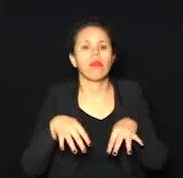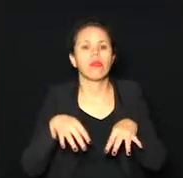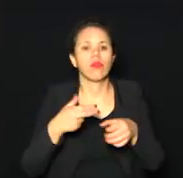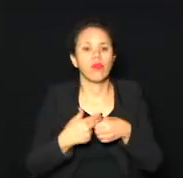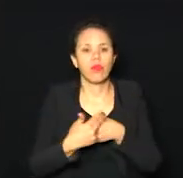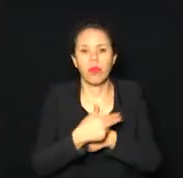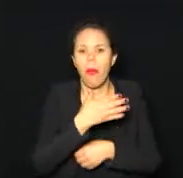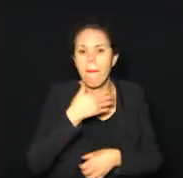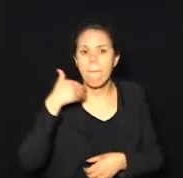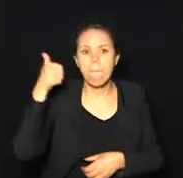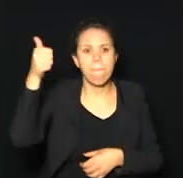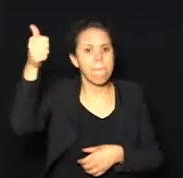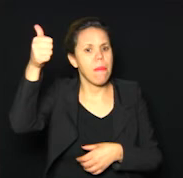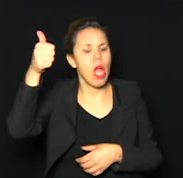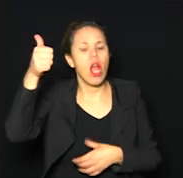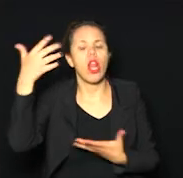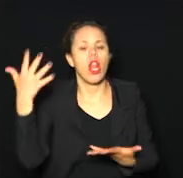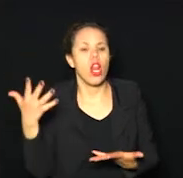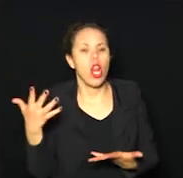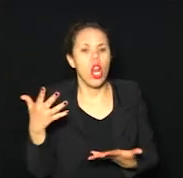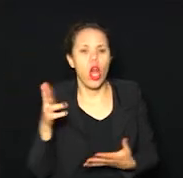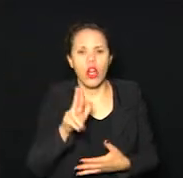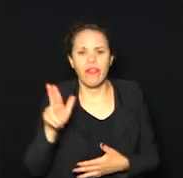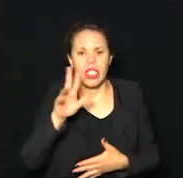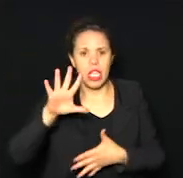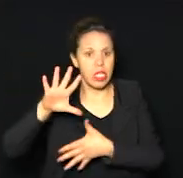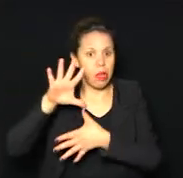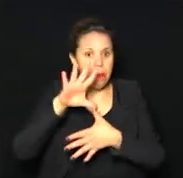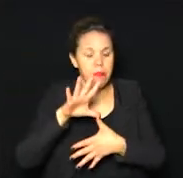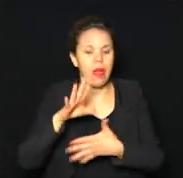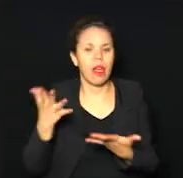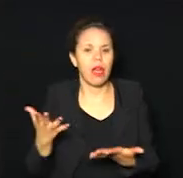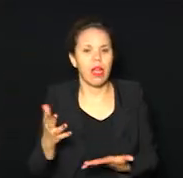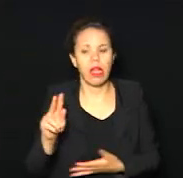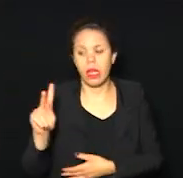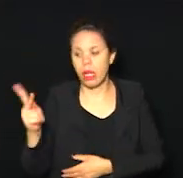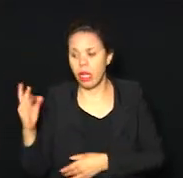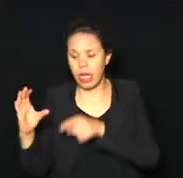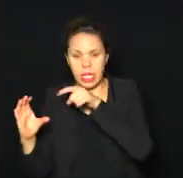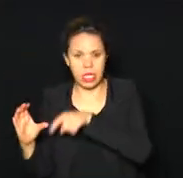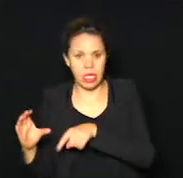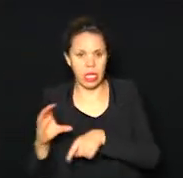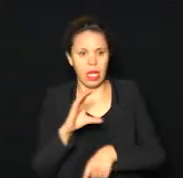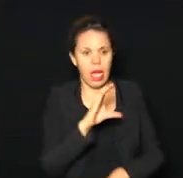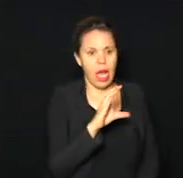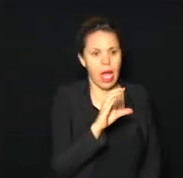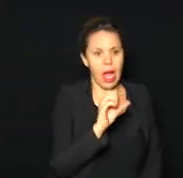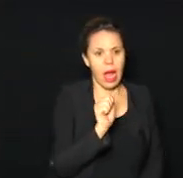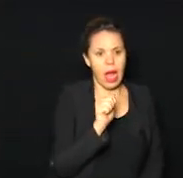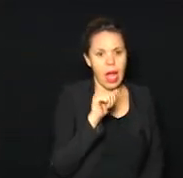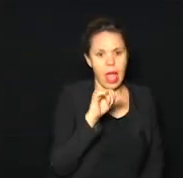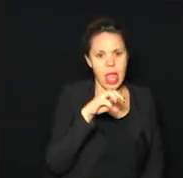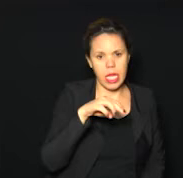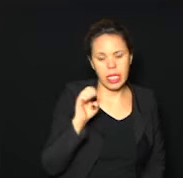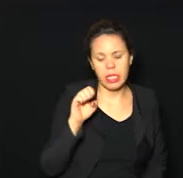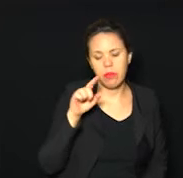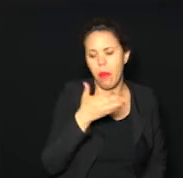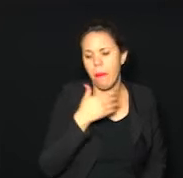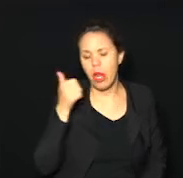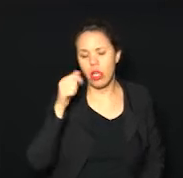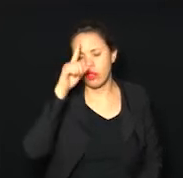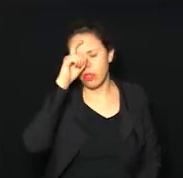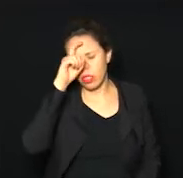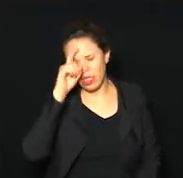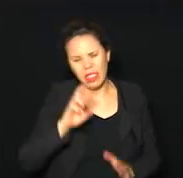universidades da América Latina, e o HC e o CAISM, os dois maiores hospitais, depois tem o Hemocentro,